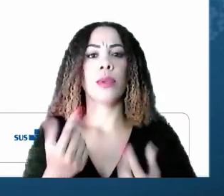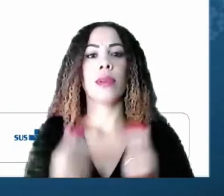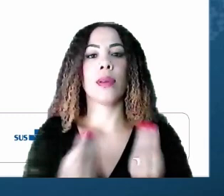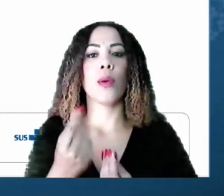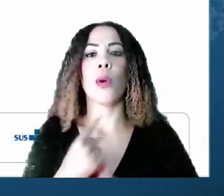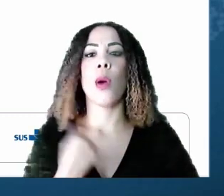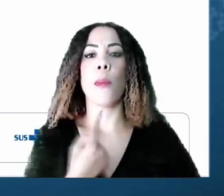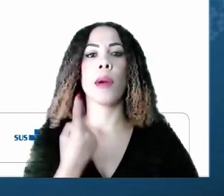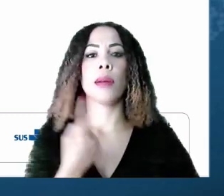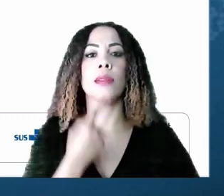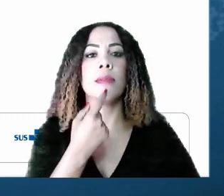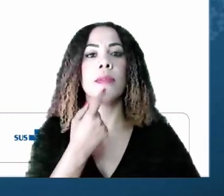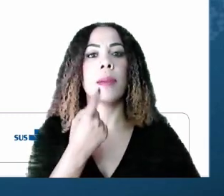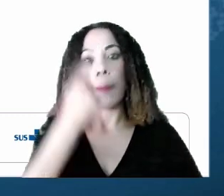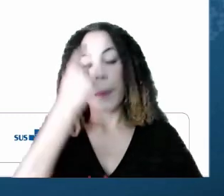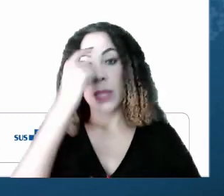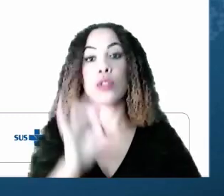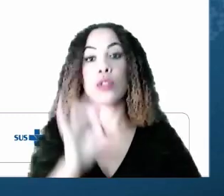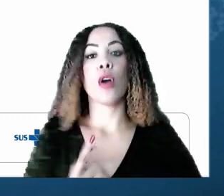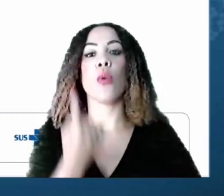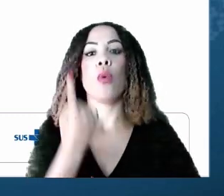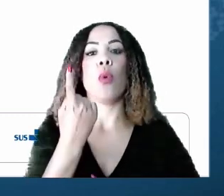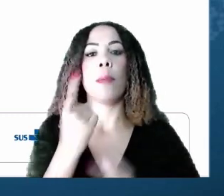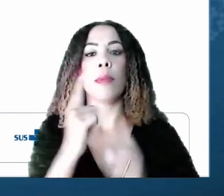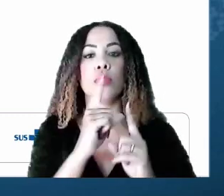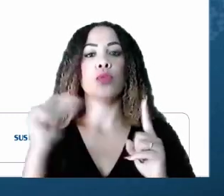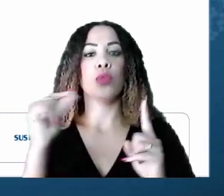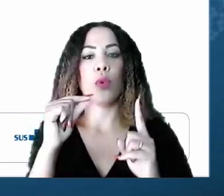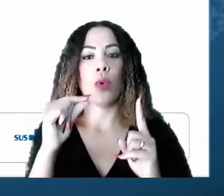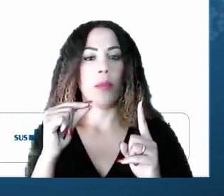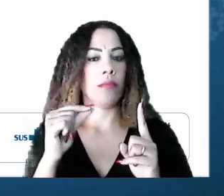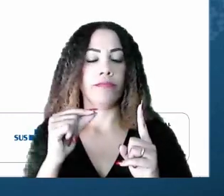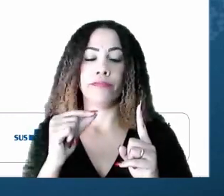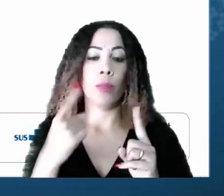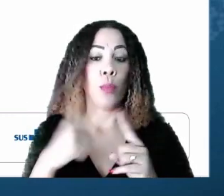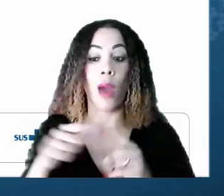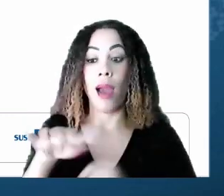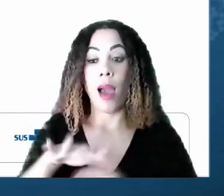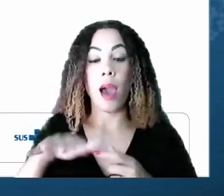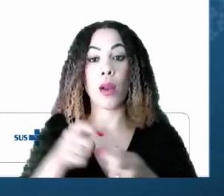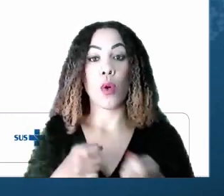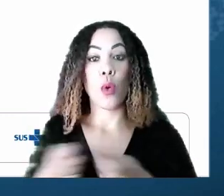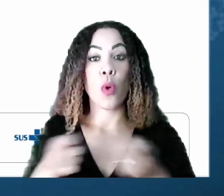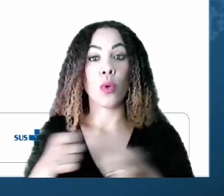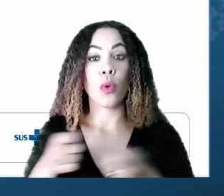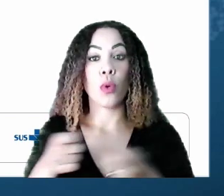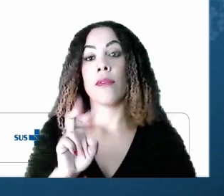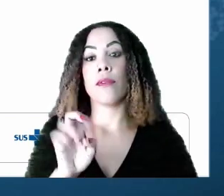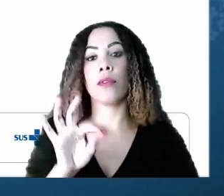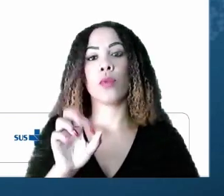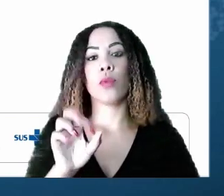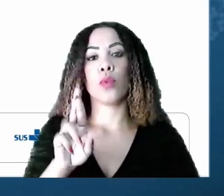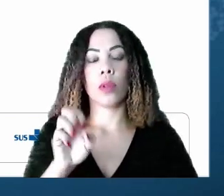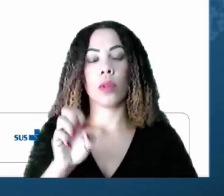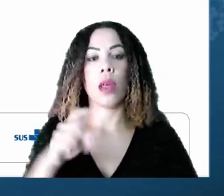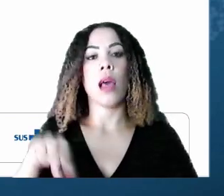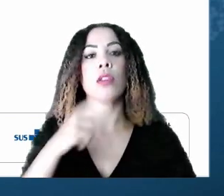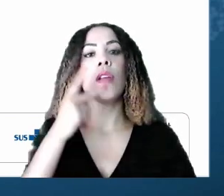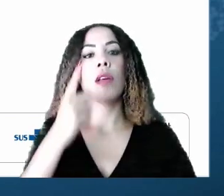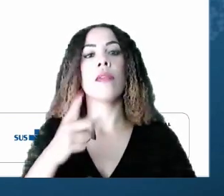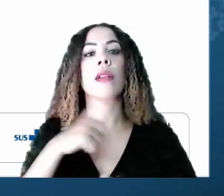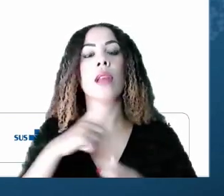contar com uma alternativa só, né? Na área de controle de vetores, a gente fala do manejo integrado de vetores, que é uma associação de várias